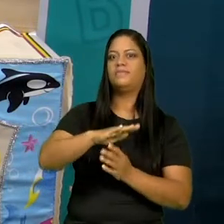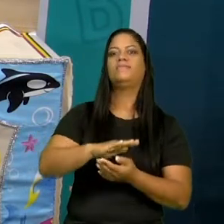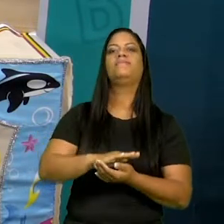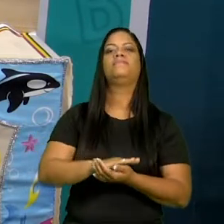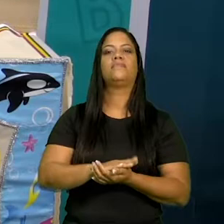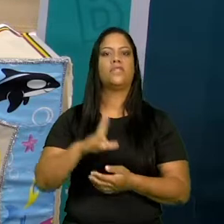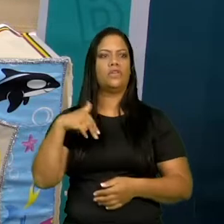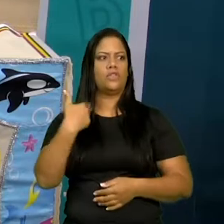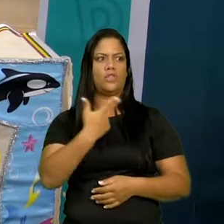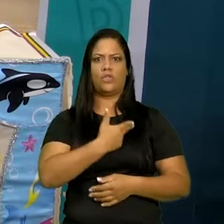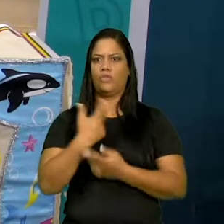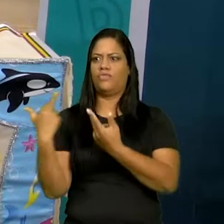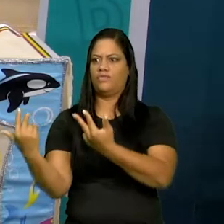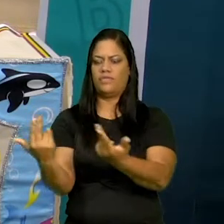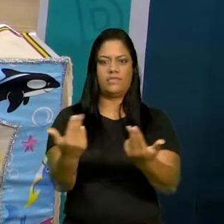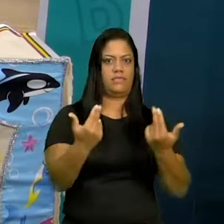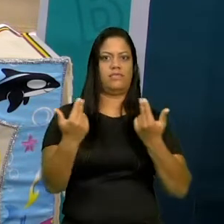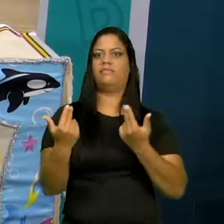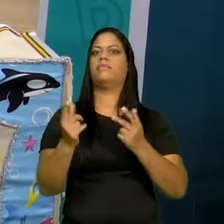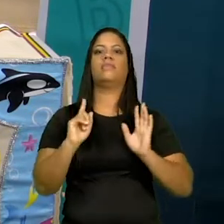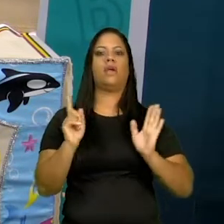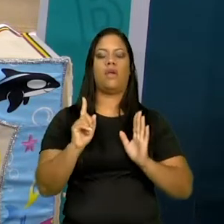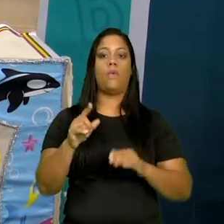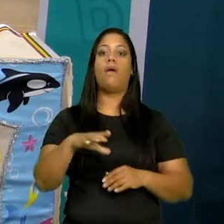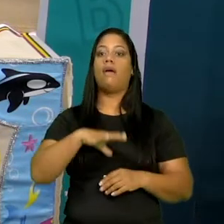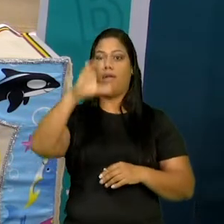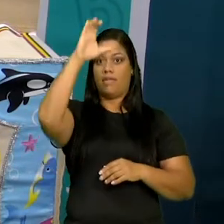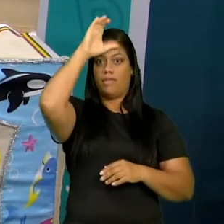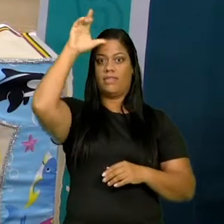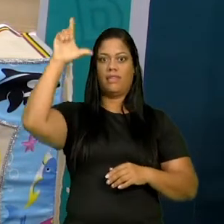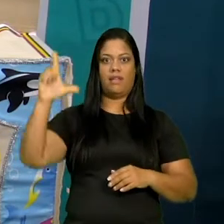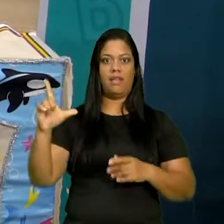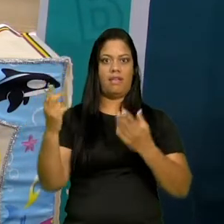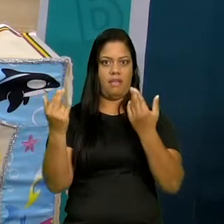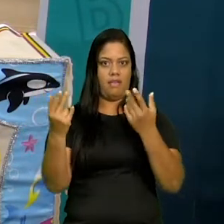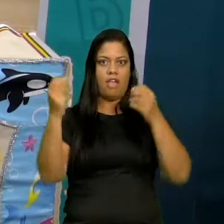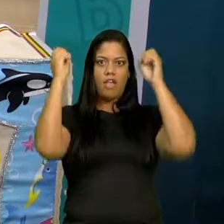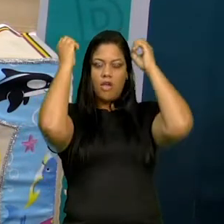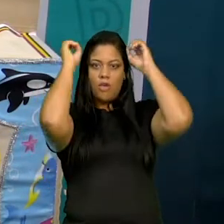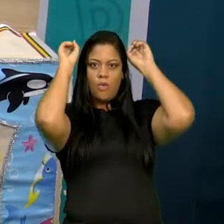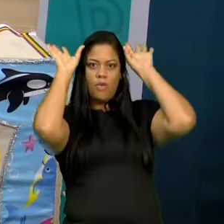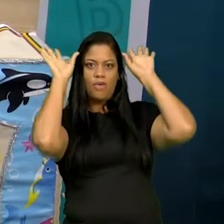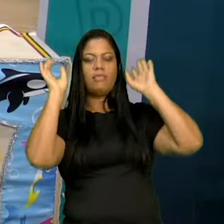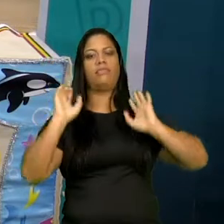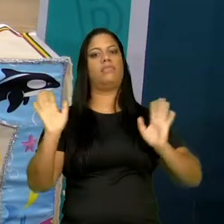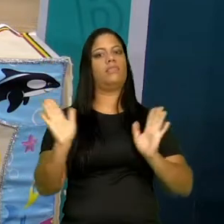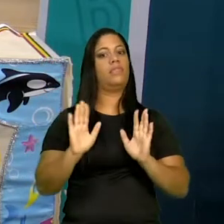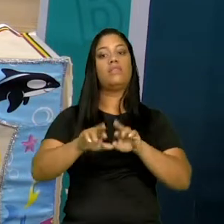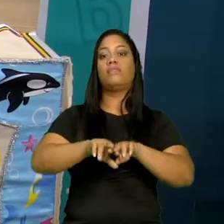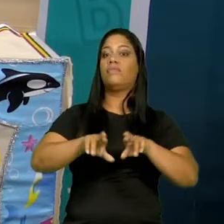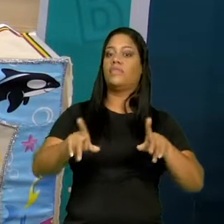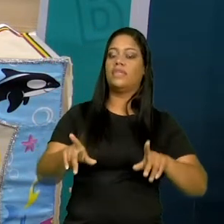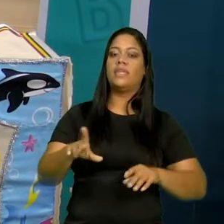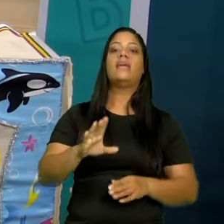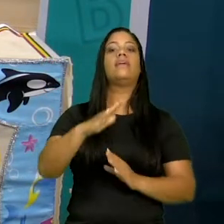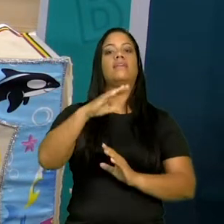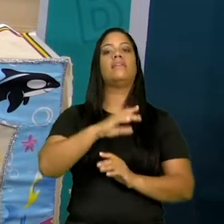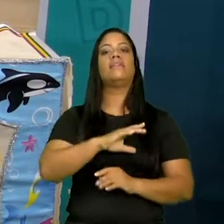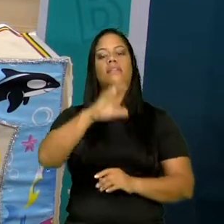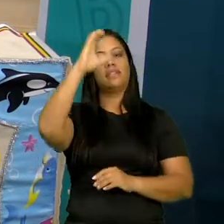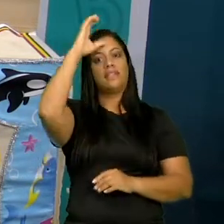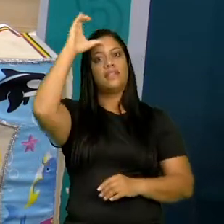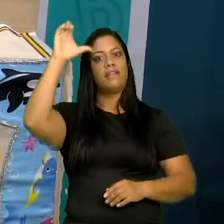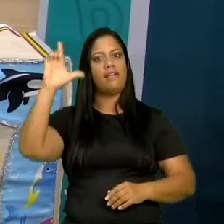Exatamente. Nós não somos iguais. Tia Lê não é igual a leiturinha. É igual? Não. Tia Lê tem um tempo